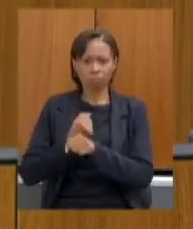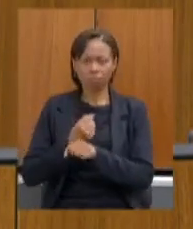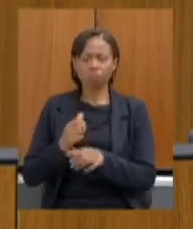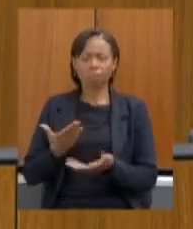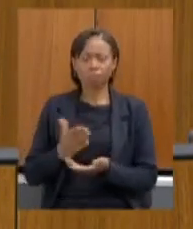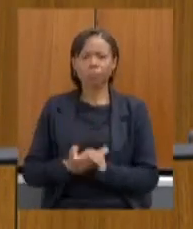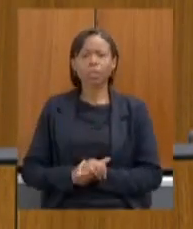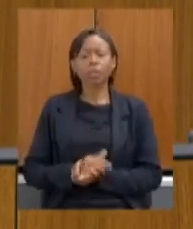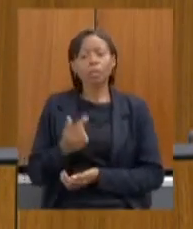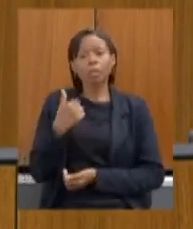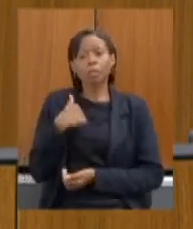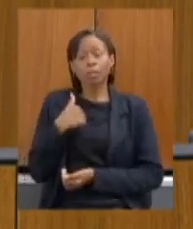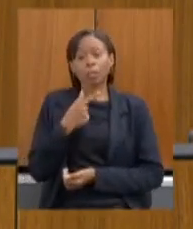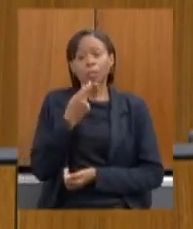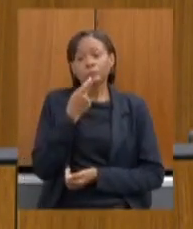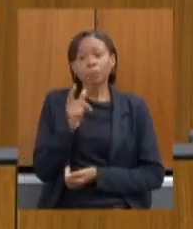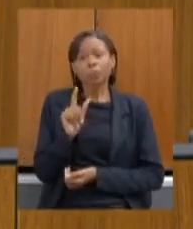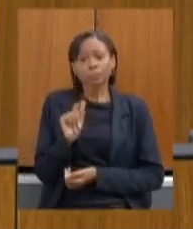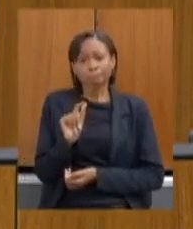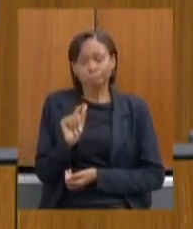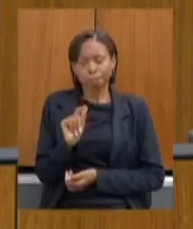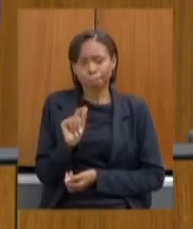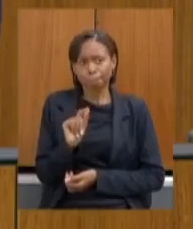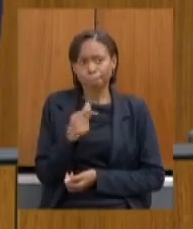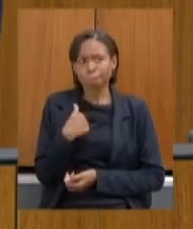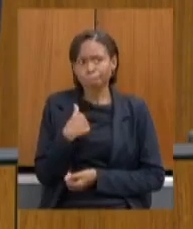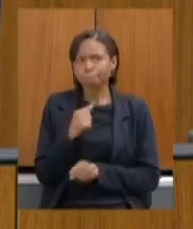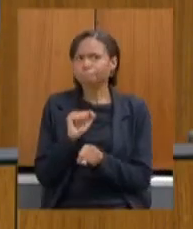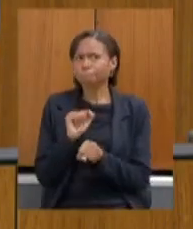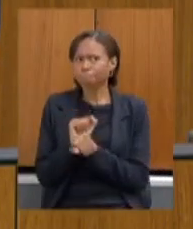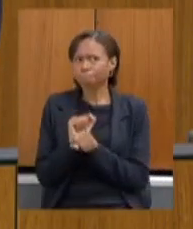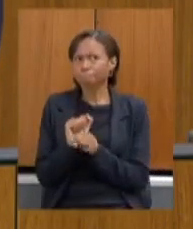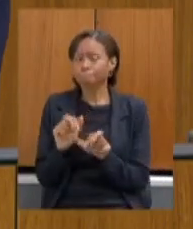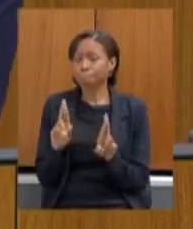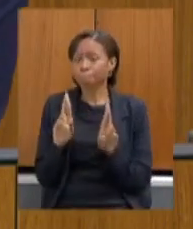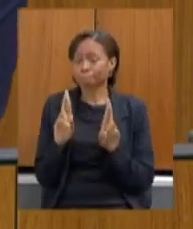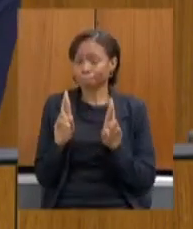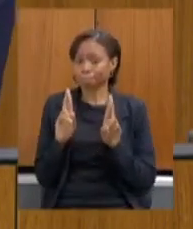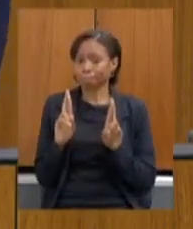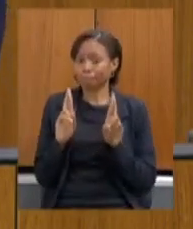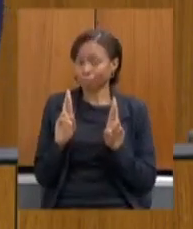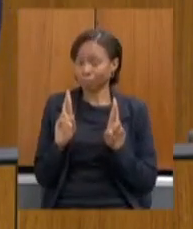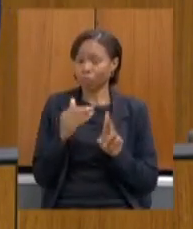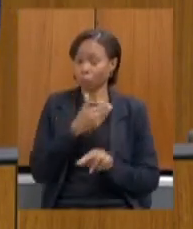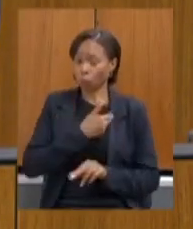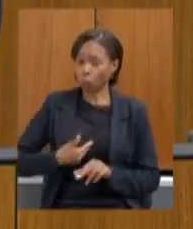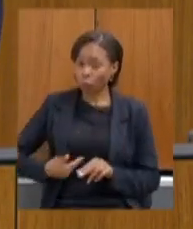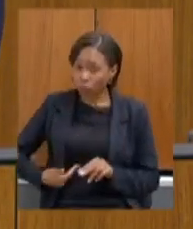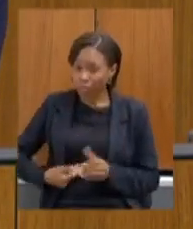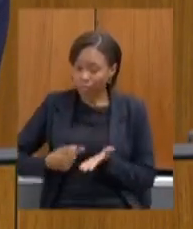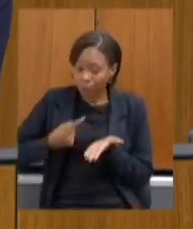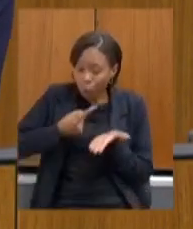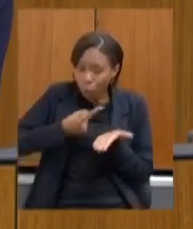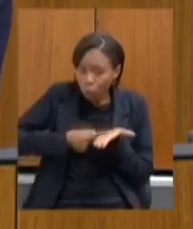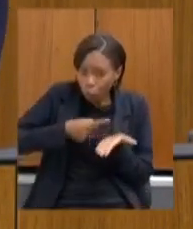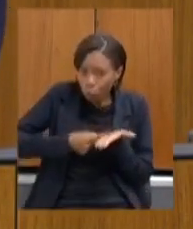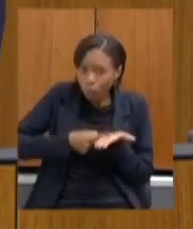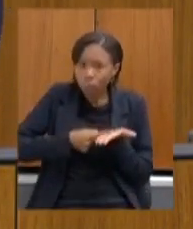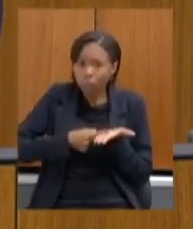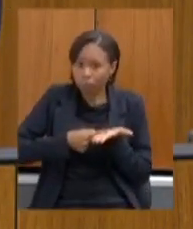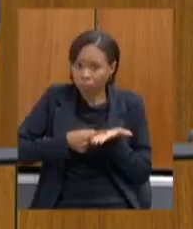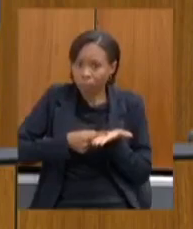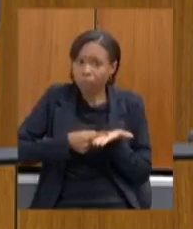a minha colocação, secretário, é no sentido que eu espero que o governo consiga essa negociação com a VAB do Rio Doce, consiga, com a VAB,